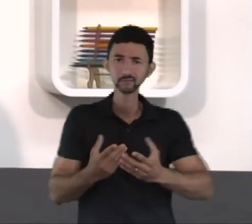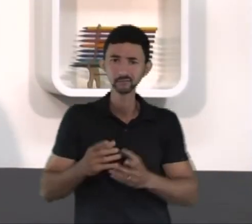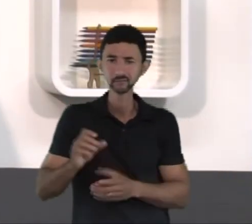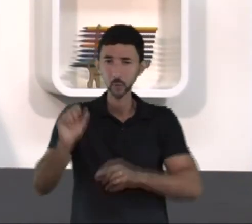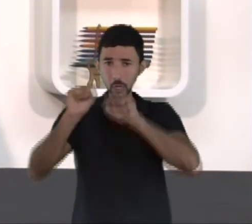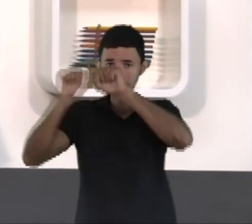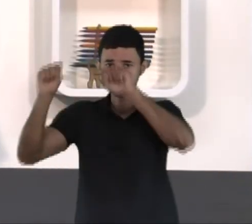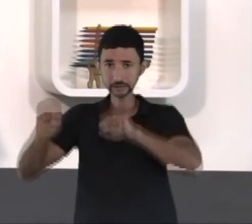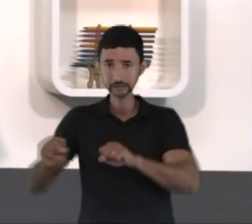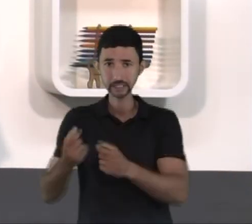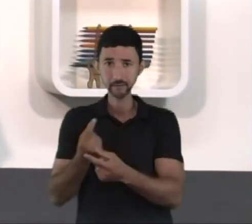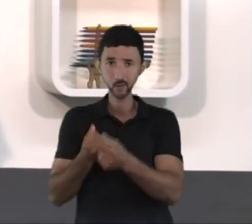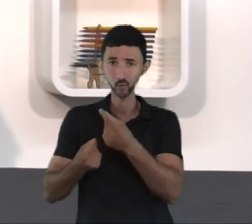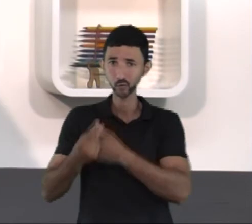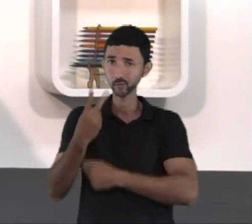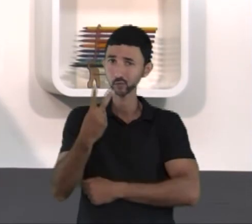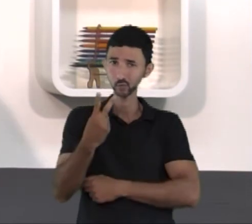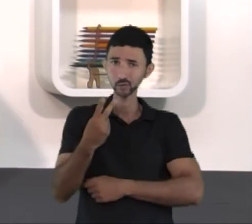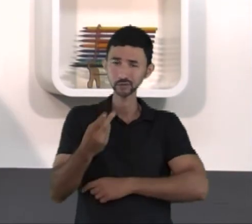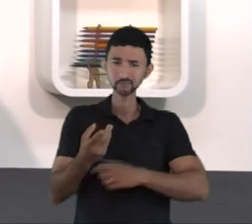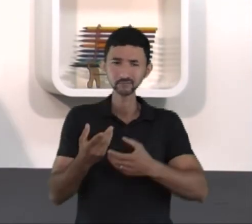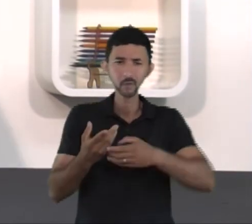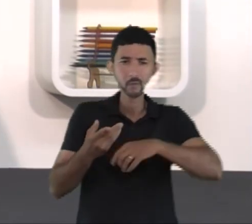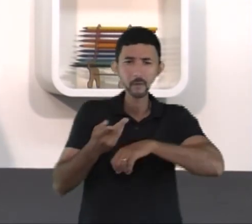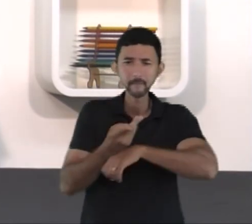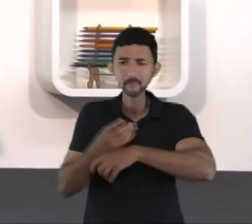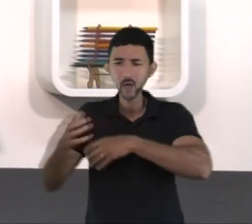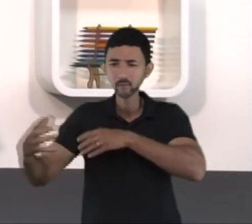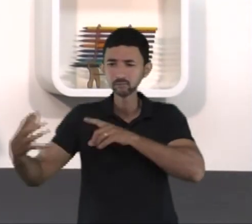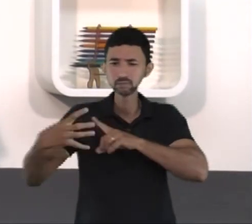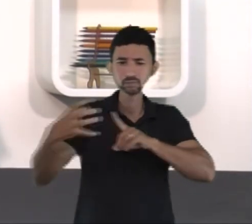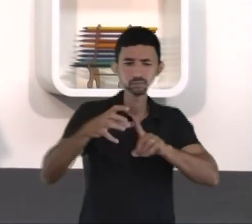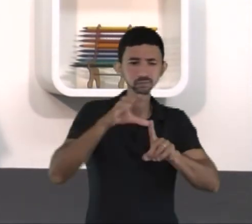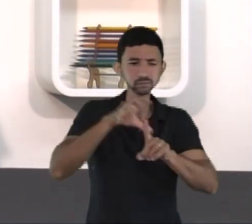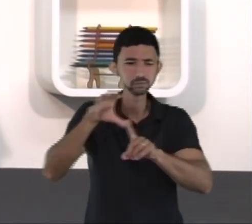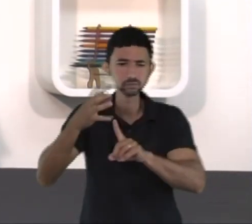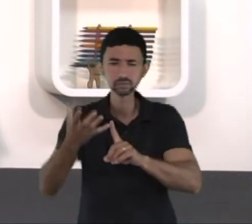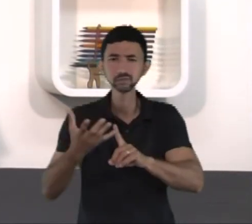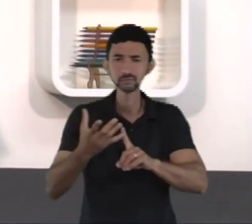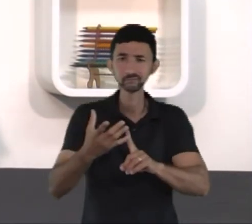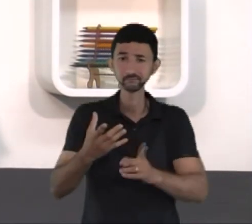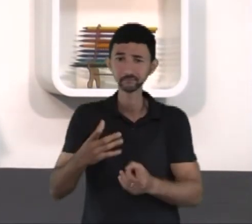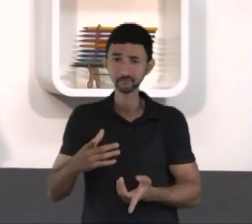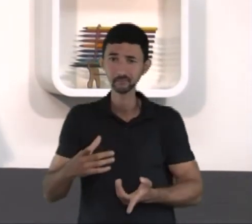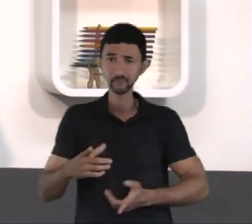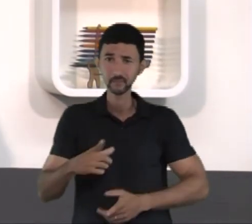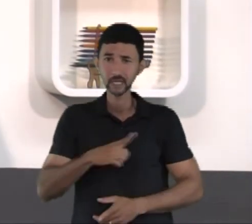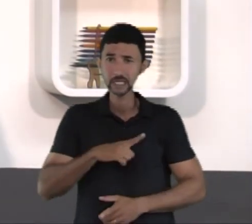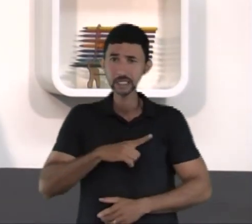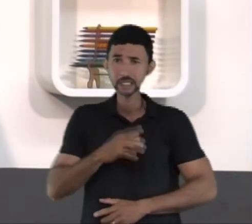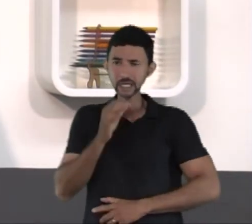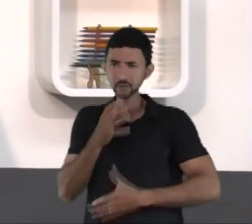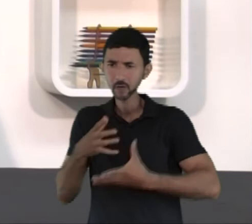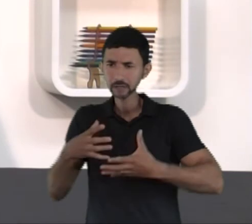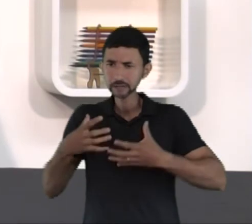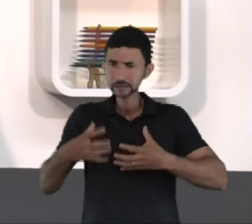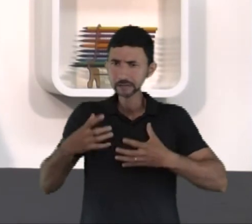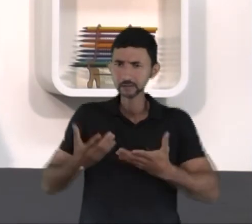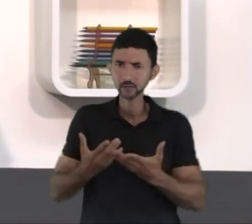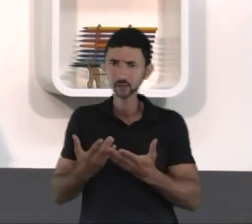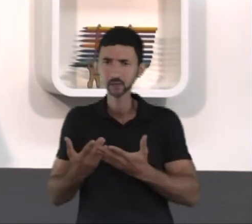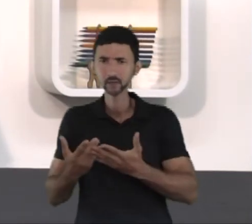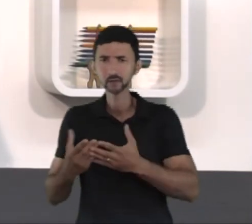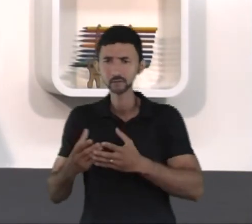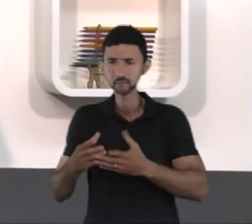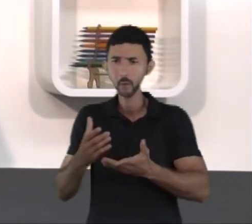sistemas econômicos, né, buscando áreas de influência. Tá? Existiu uma tensão muito